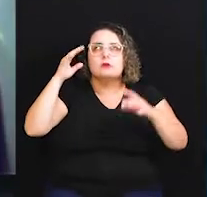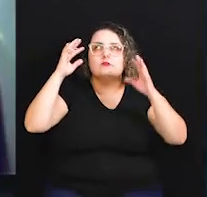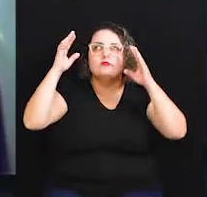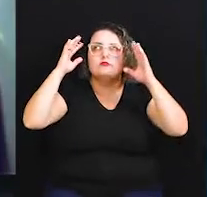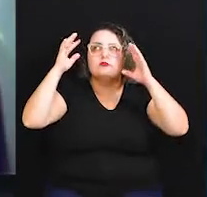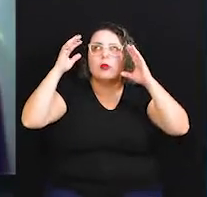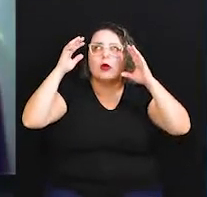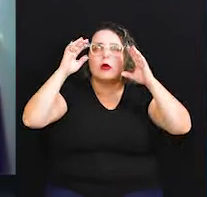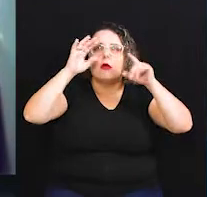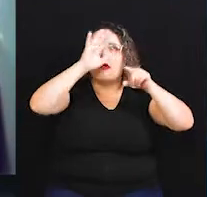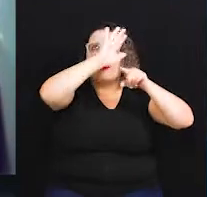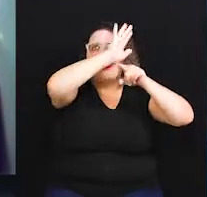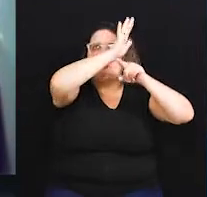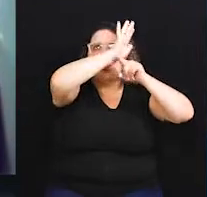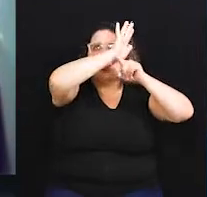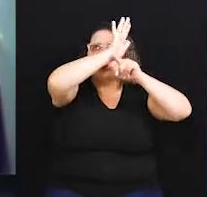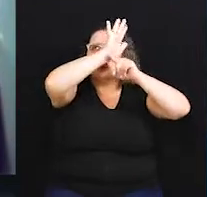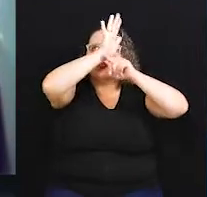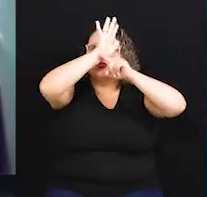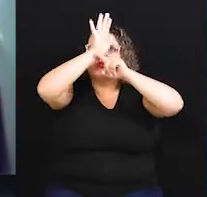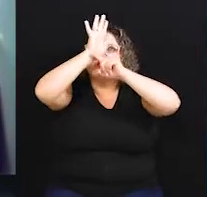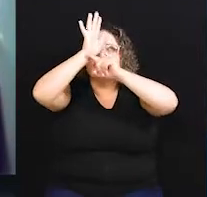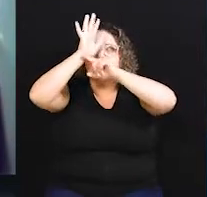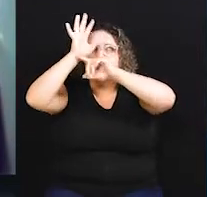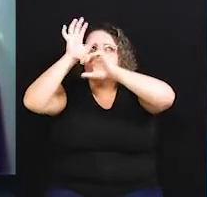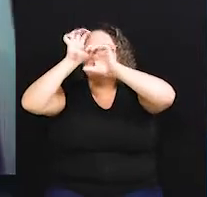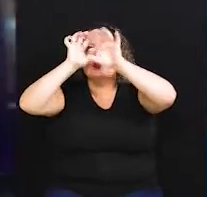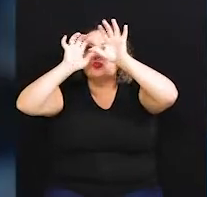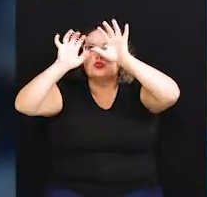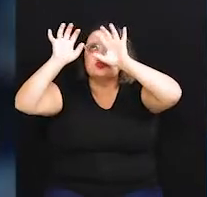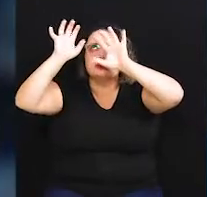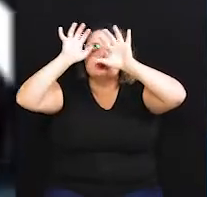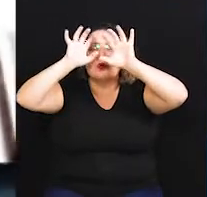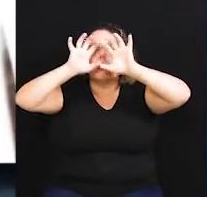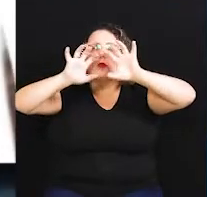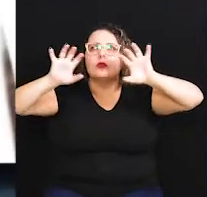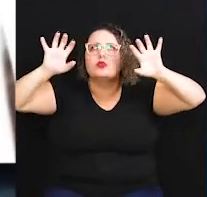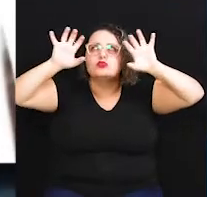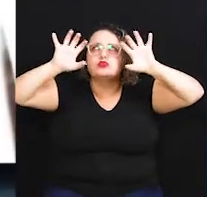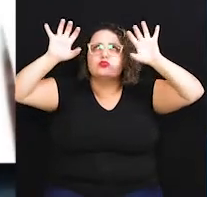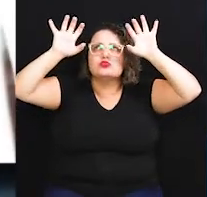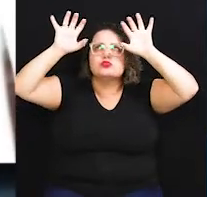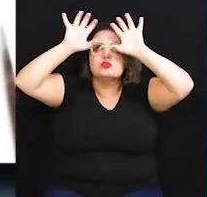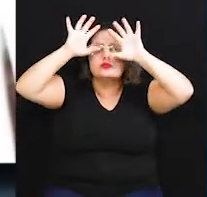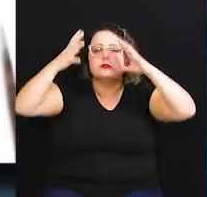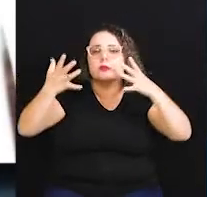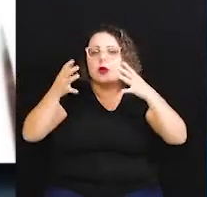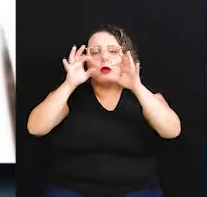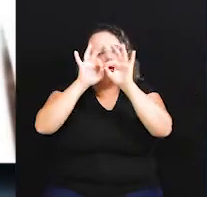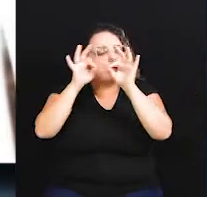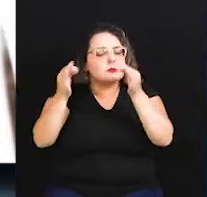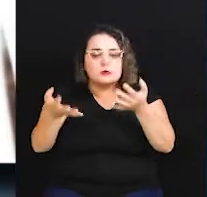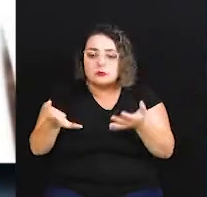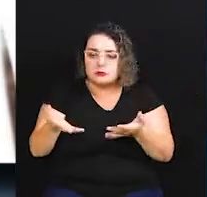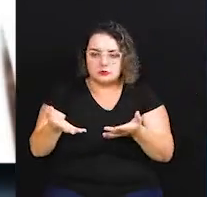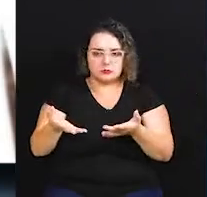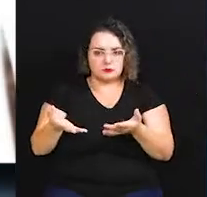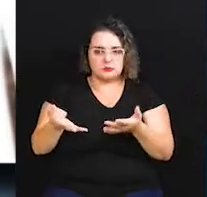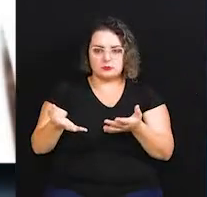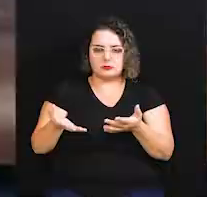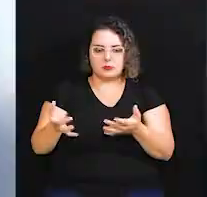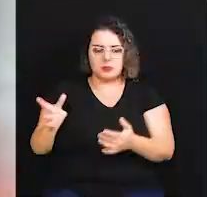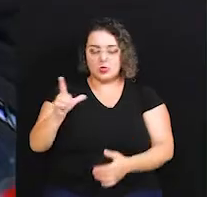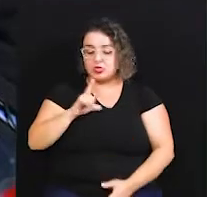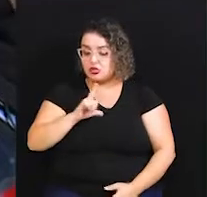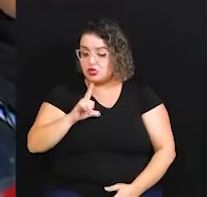sempre pela cabeça, assim, assim, minha imaginação era bem curta, era simples, era uma coisa